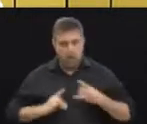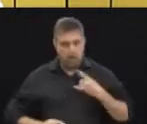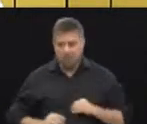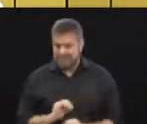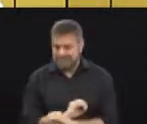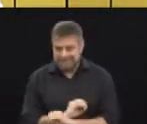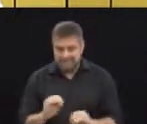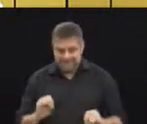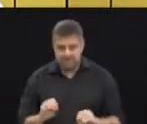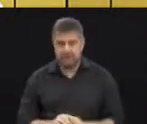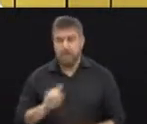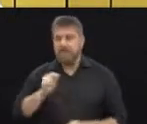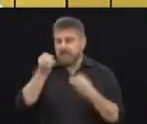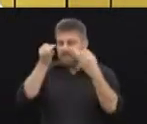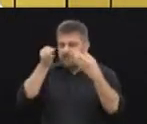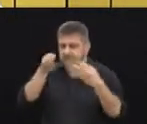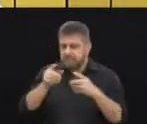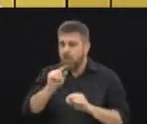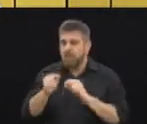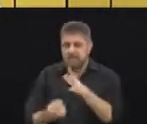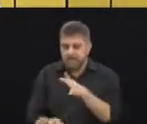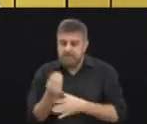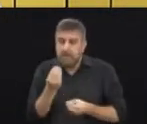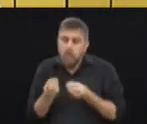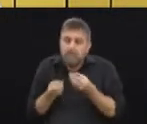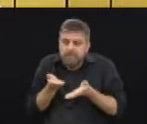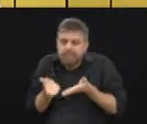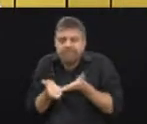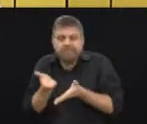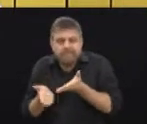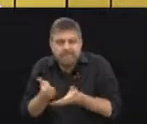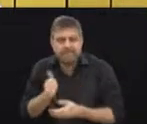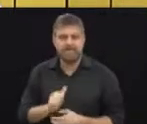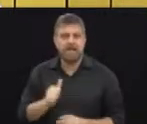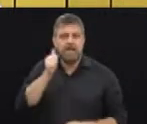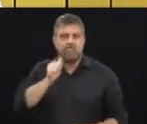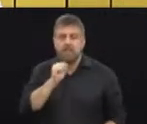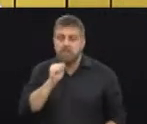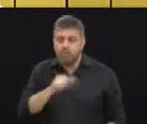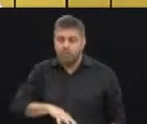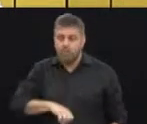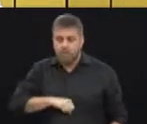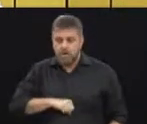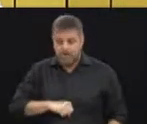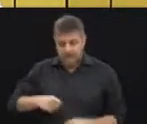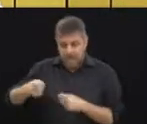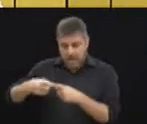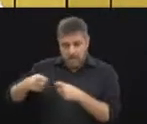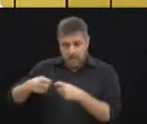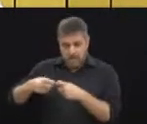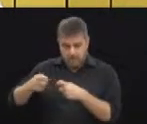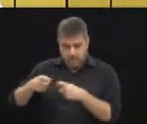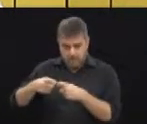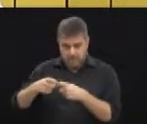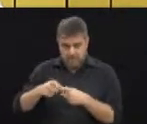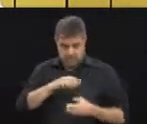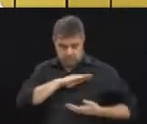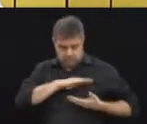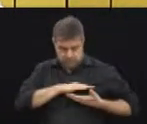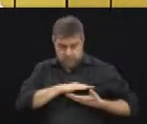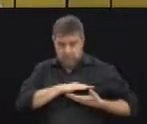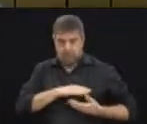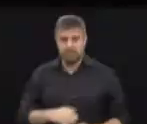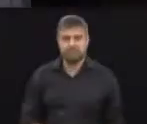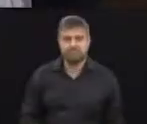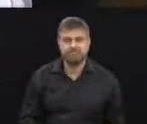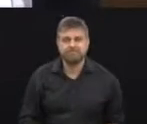vai falar sobre as consequências e possíveis tratamentos da menopausa é o mastologista José Eduardo